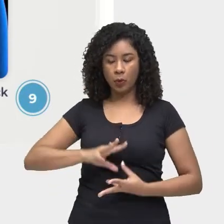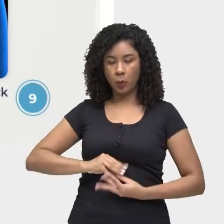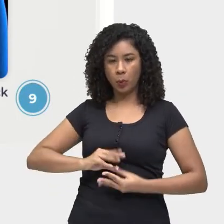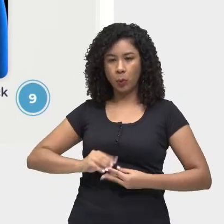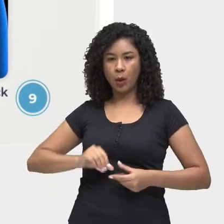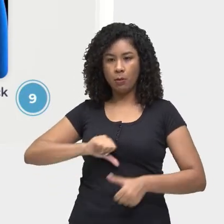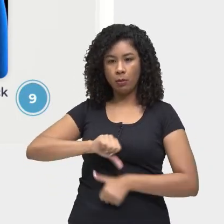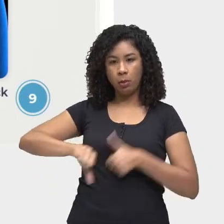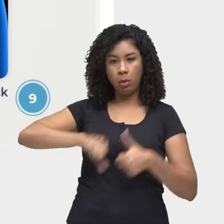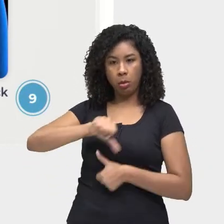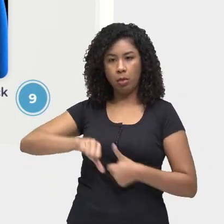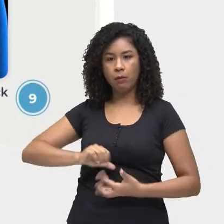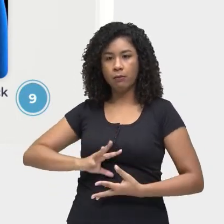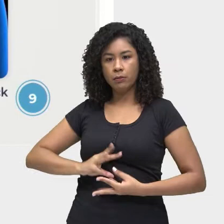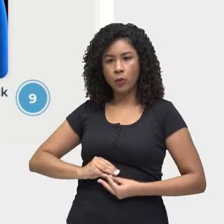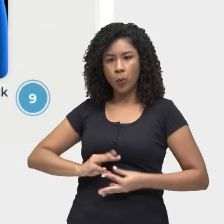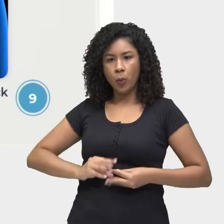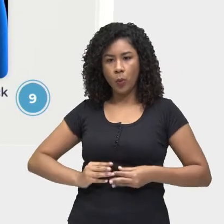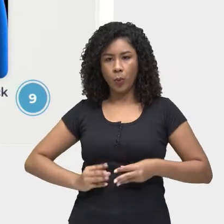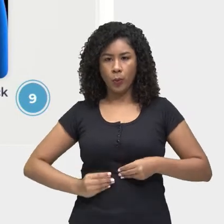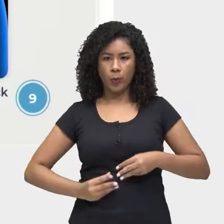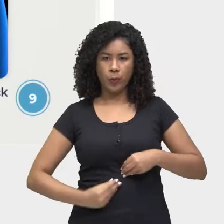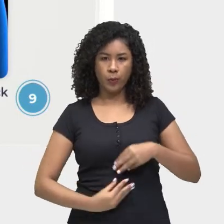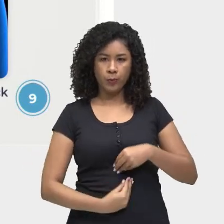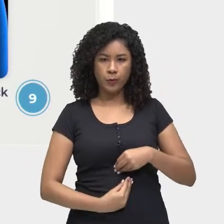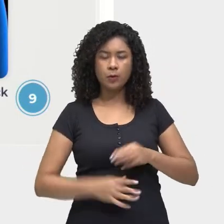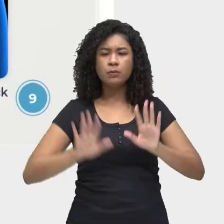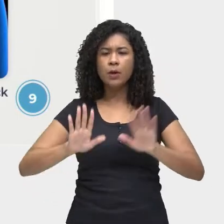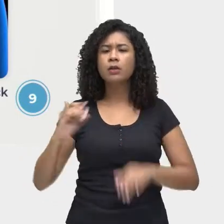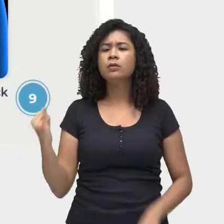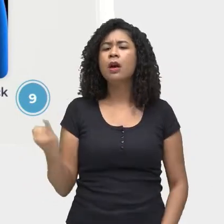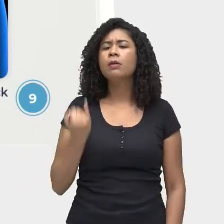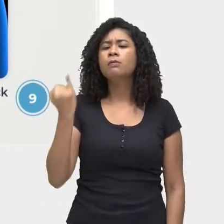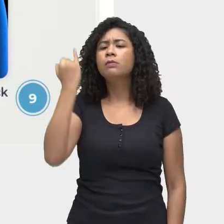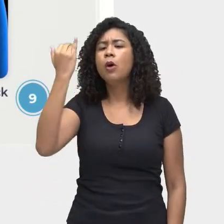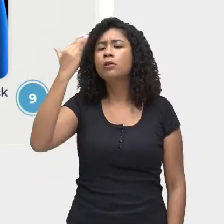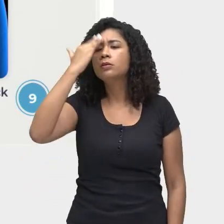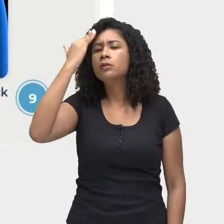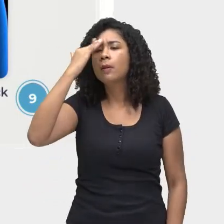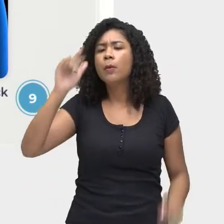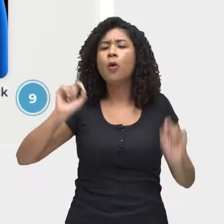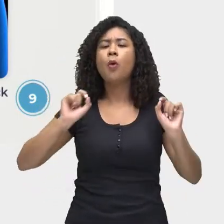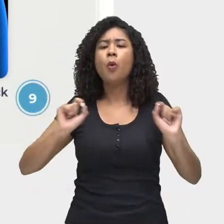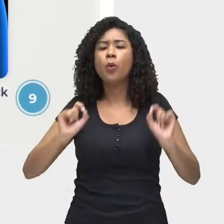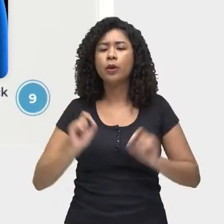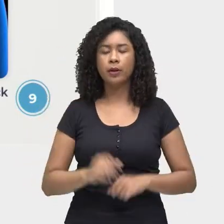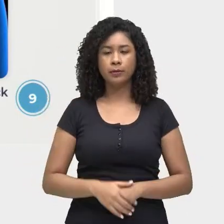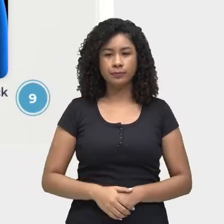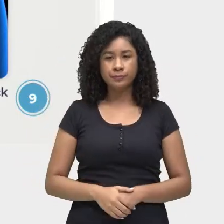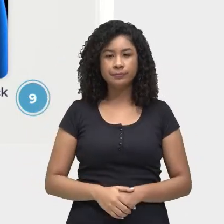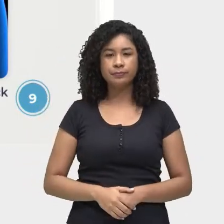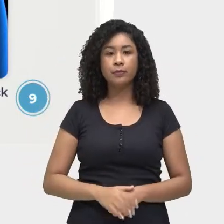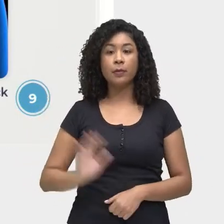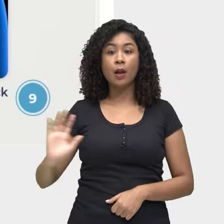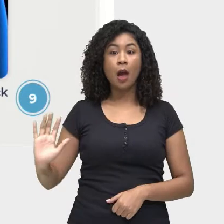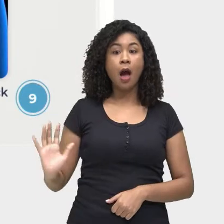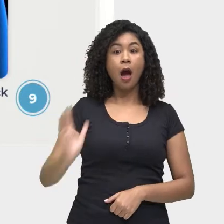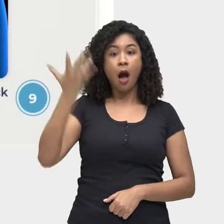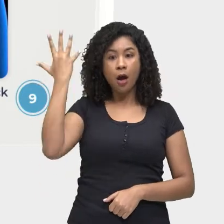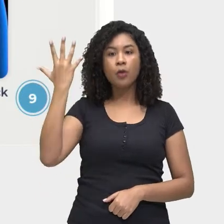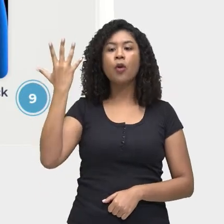delgado. E aqui, o que é importante a gente saber no intestino delgado? É onde ocorre a maior parte